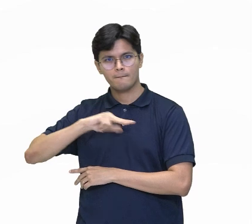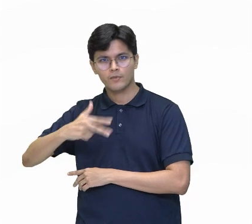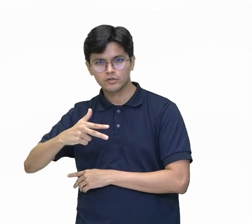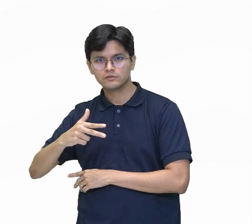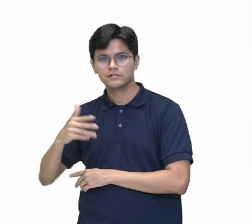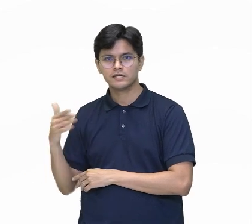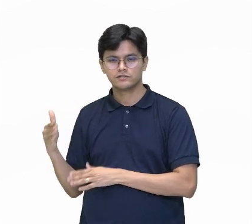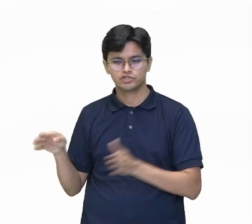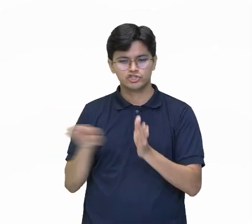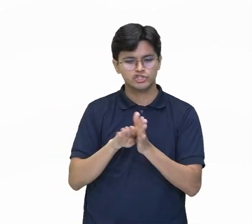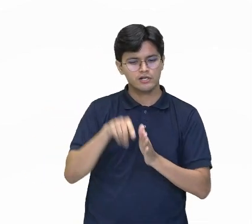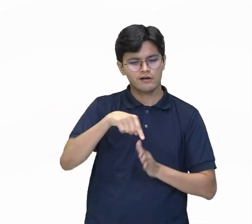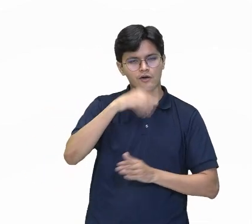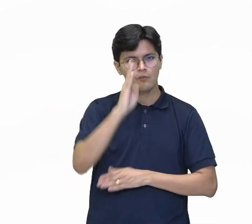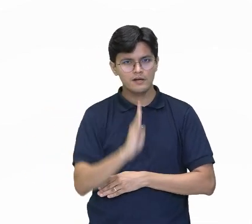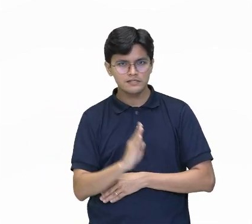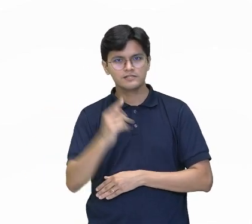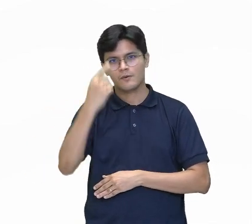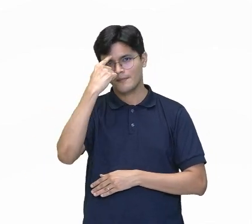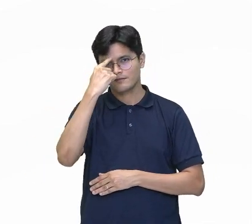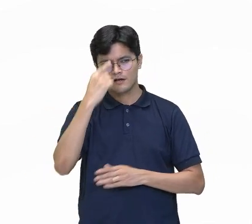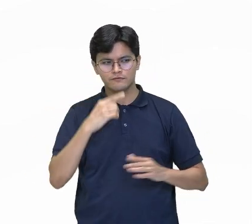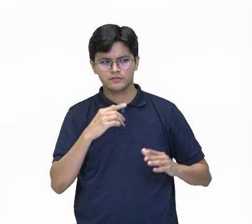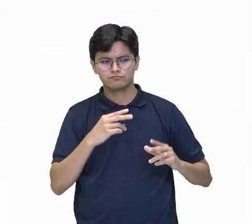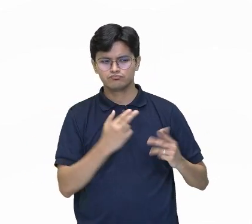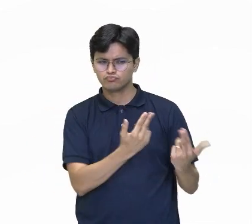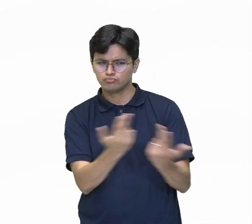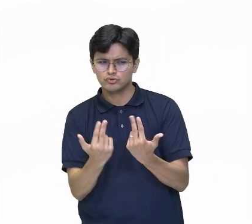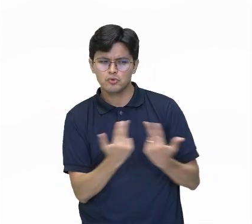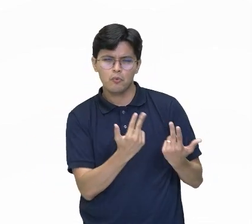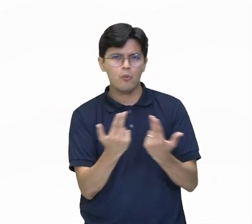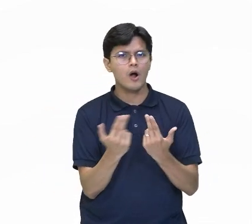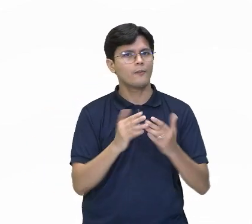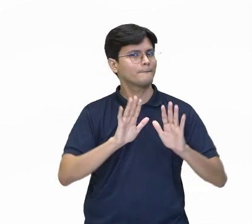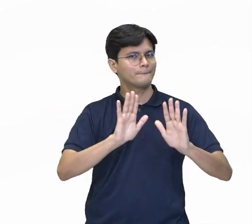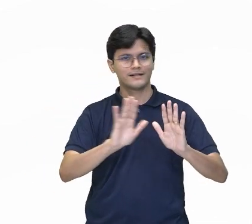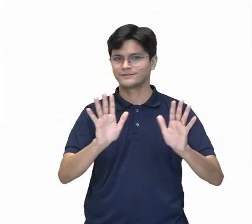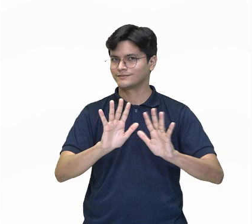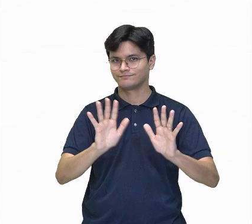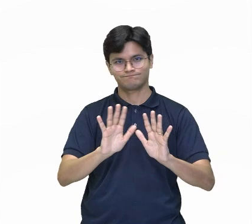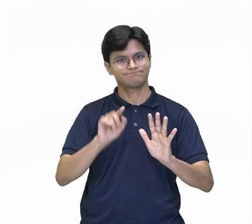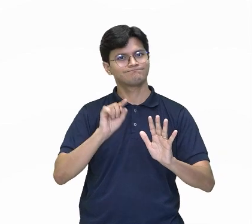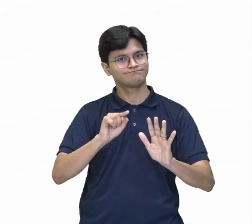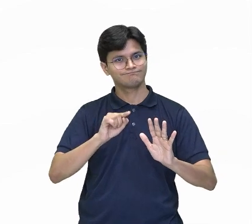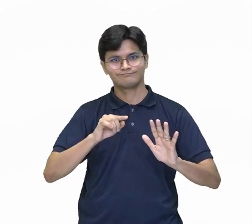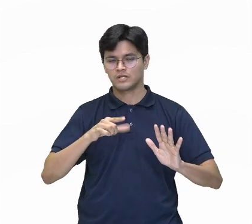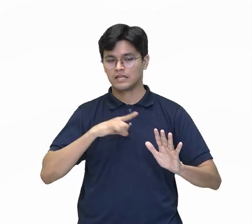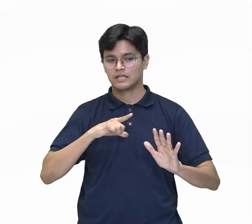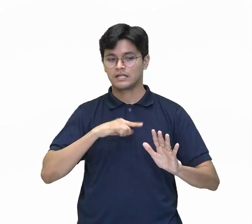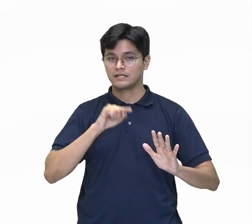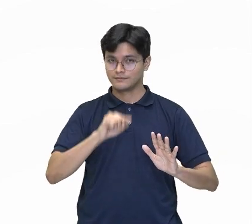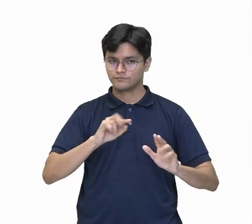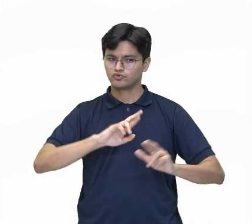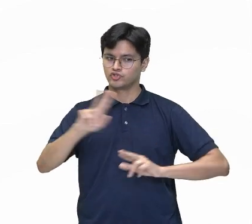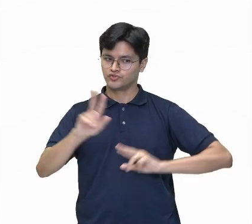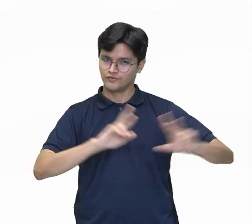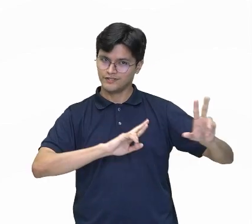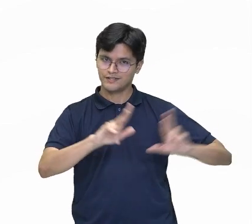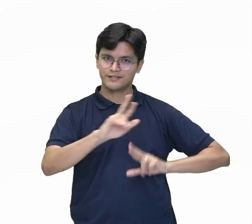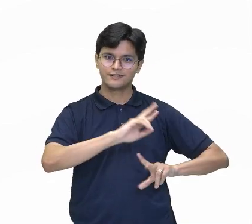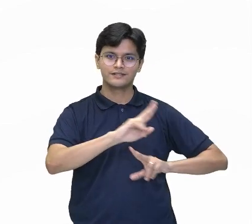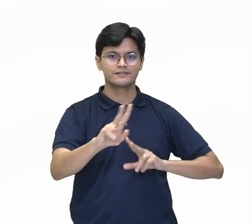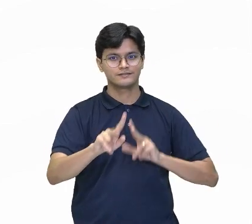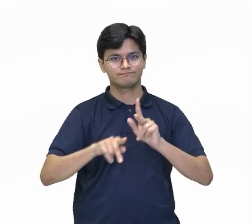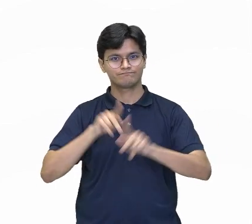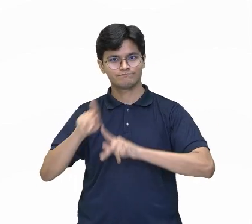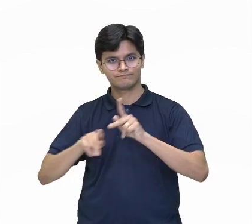pensavam, são muito diferentes uns dos outros, não são todos iguais. Né? Então, tem muitos tipos de artes